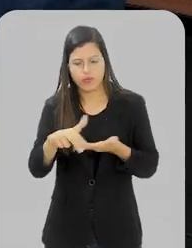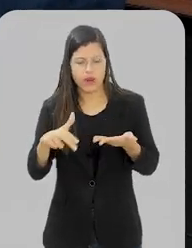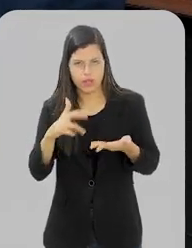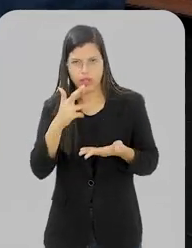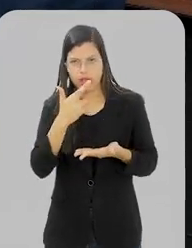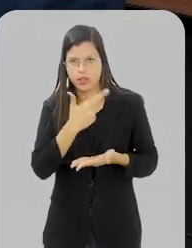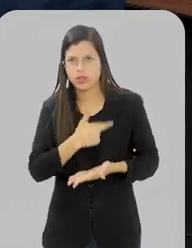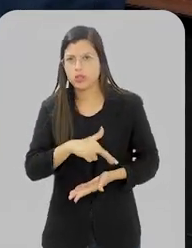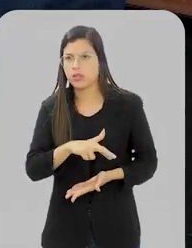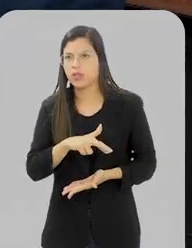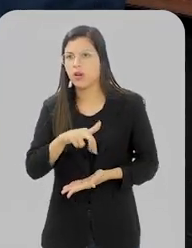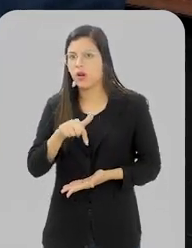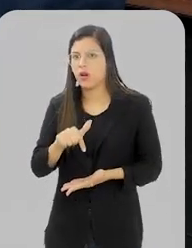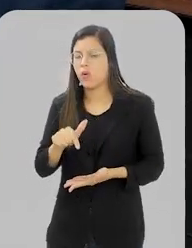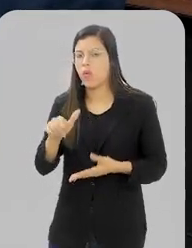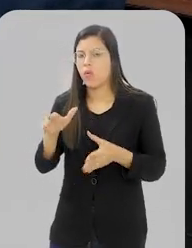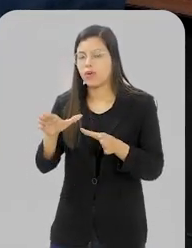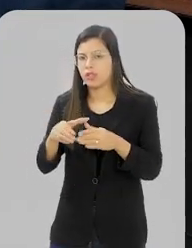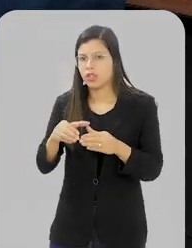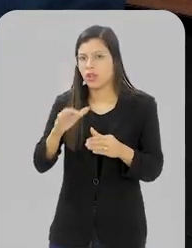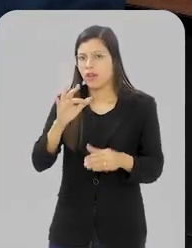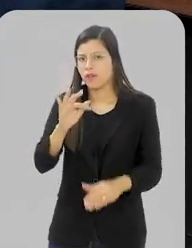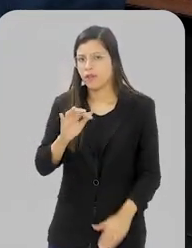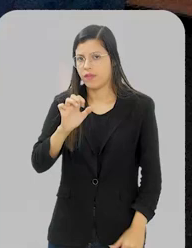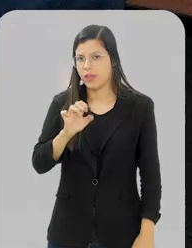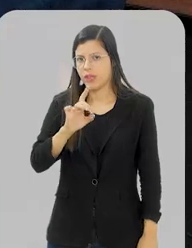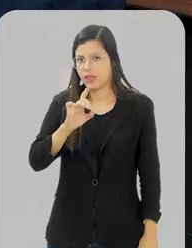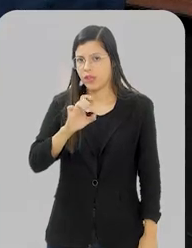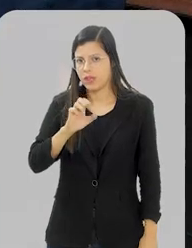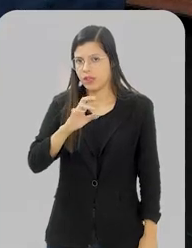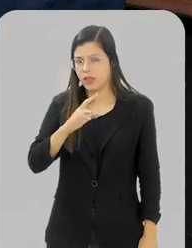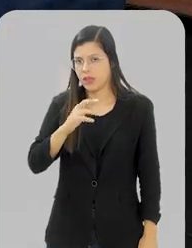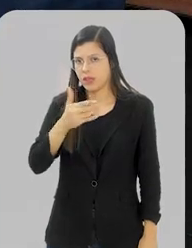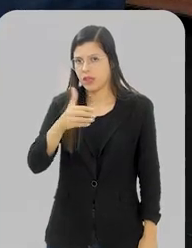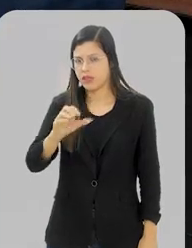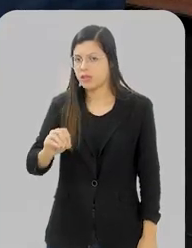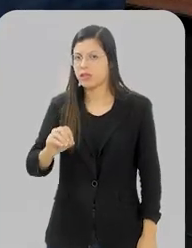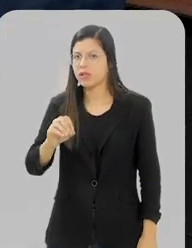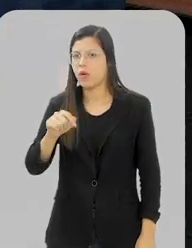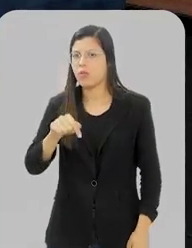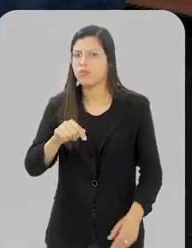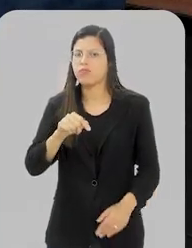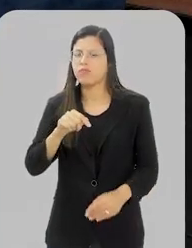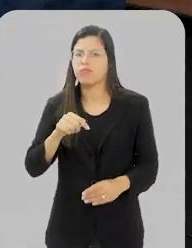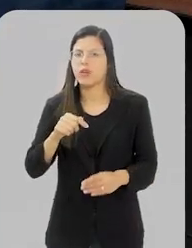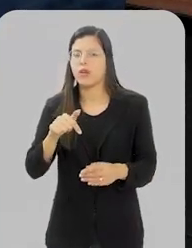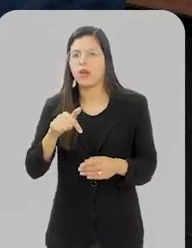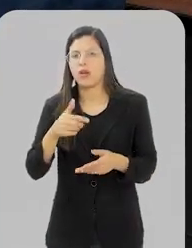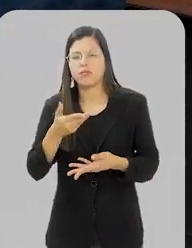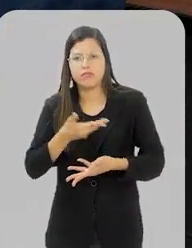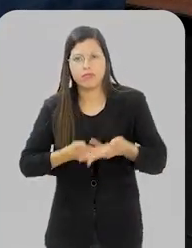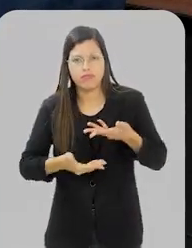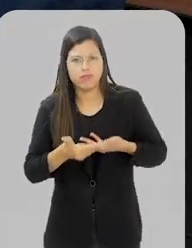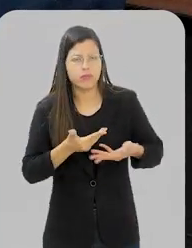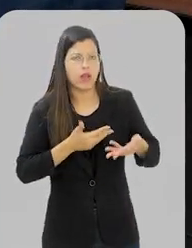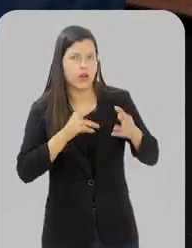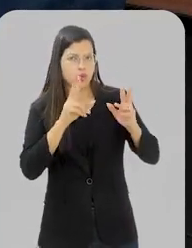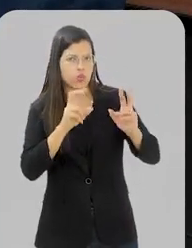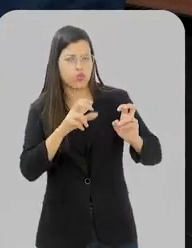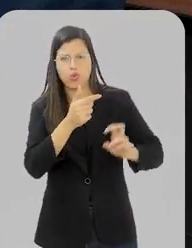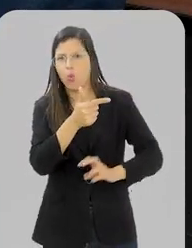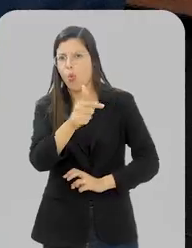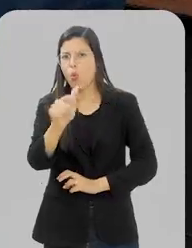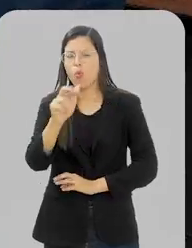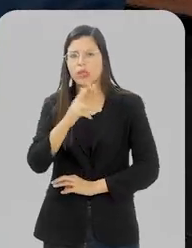em que a Federação como toda a comunidade eh tratava de assuntos religiosos com outras instituições e outras